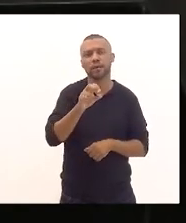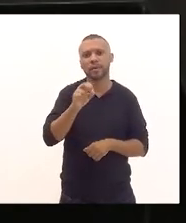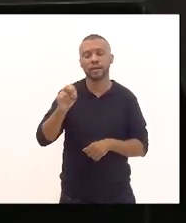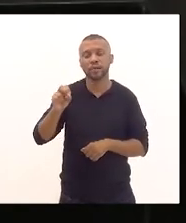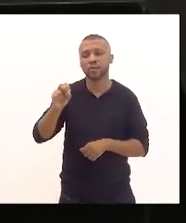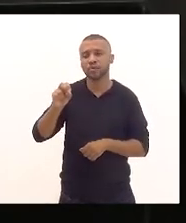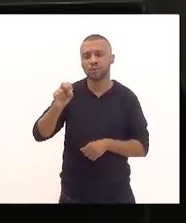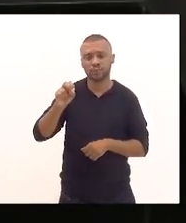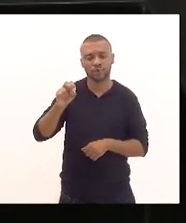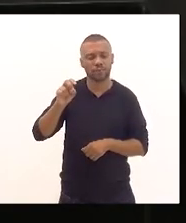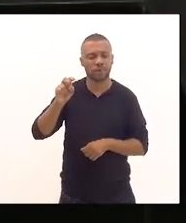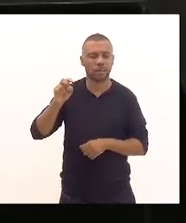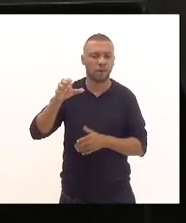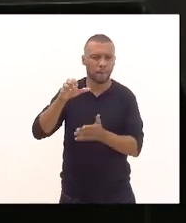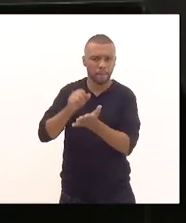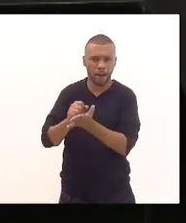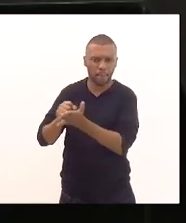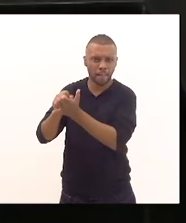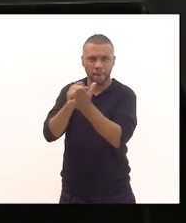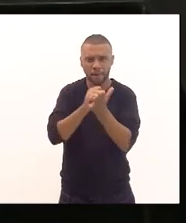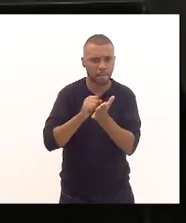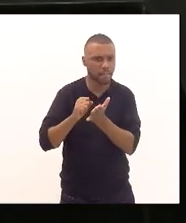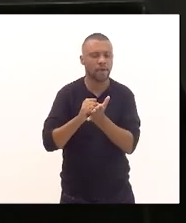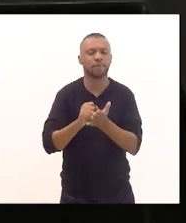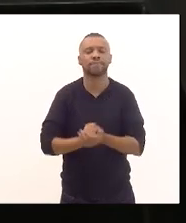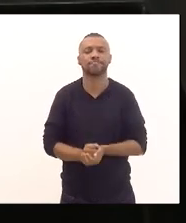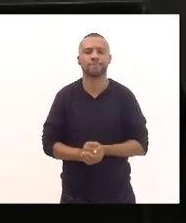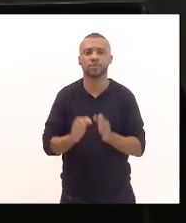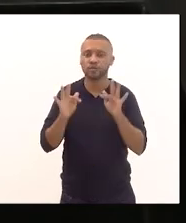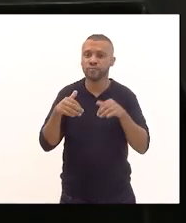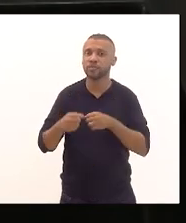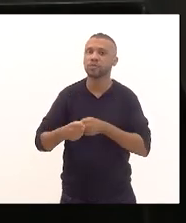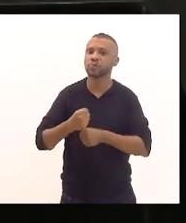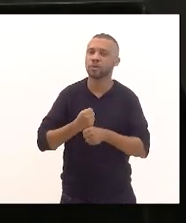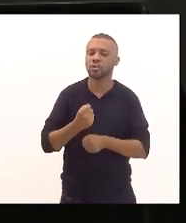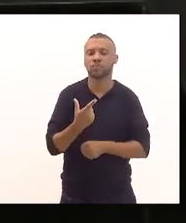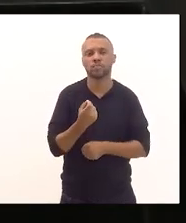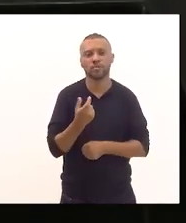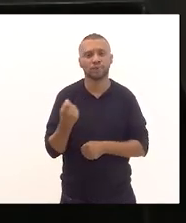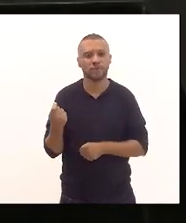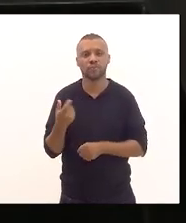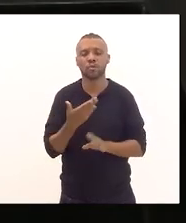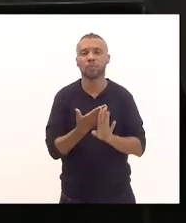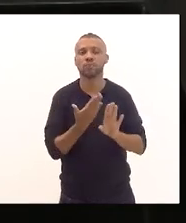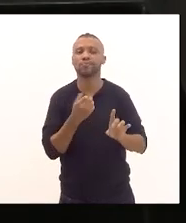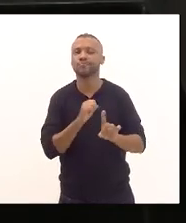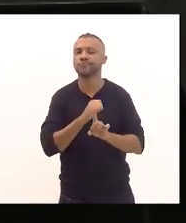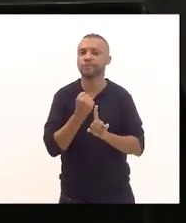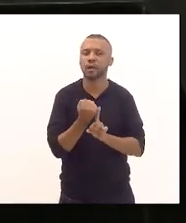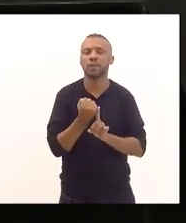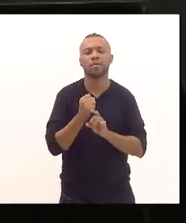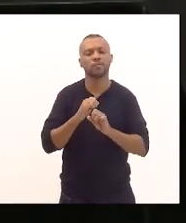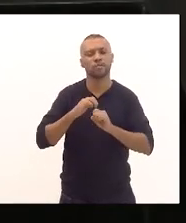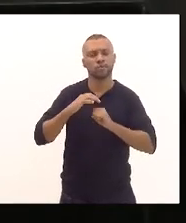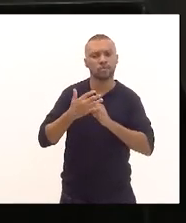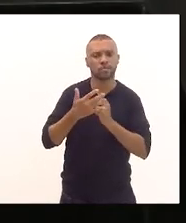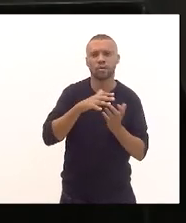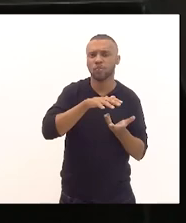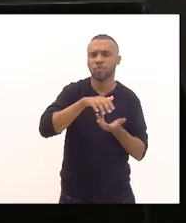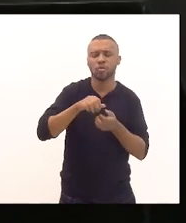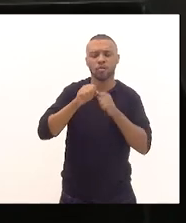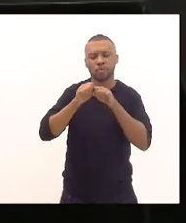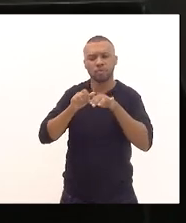registros no fim de 2020 com isolamento social imposto pela pandemia do